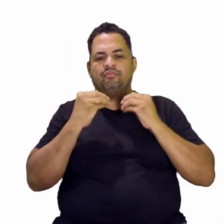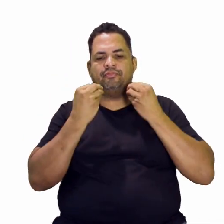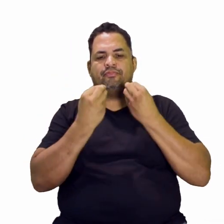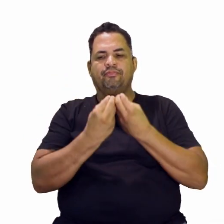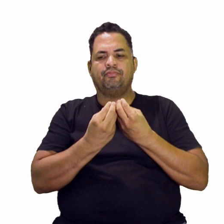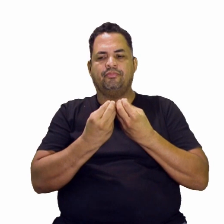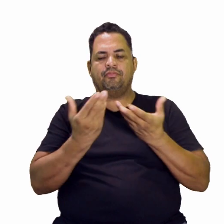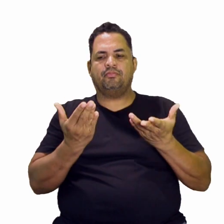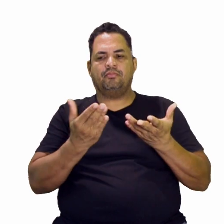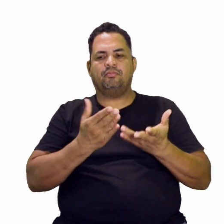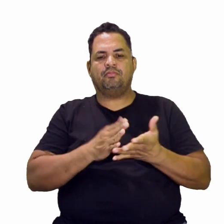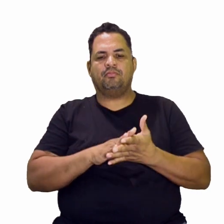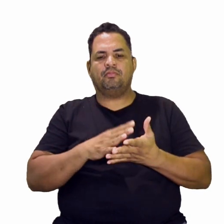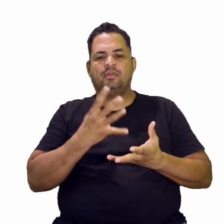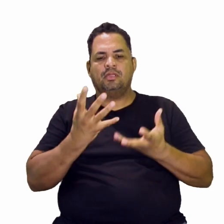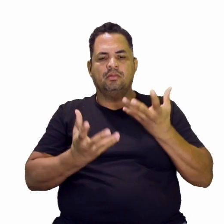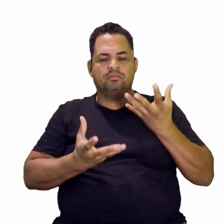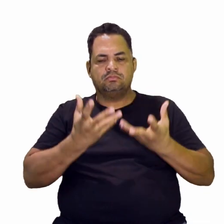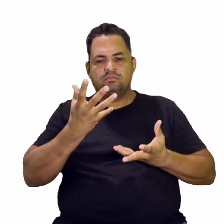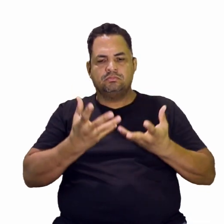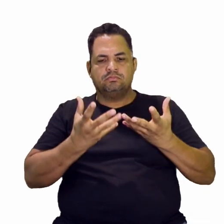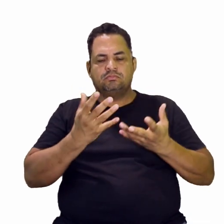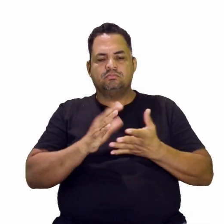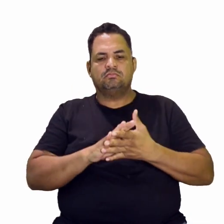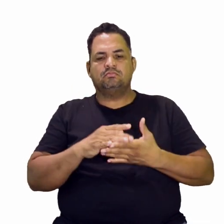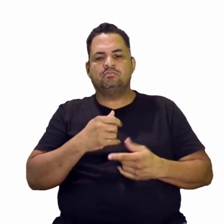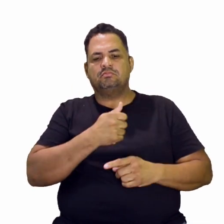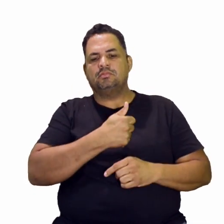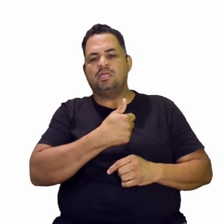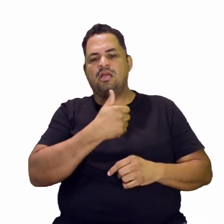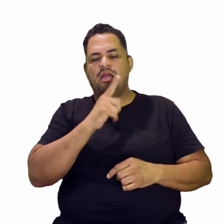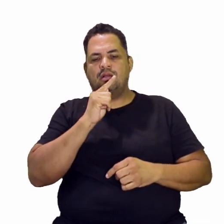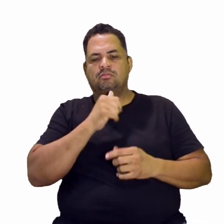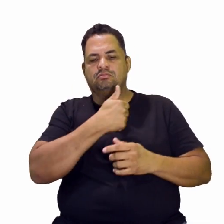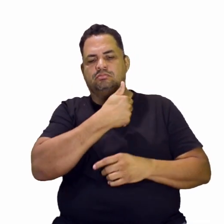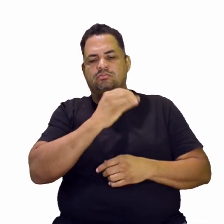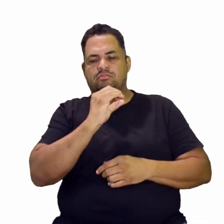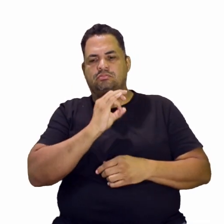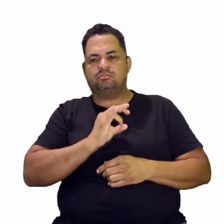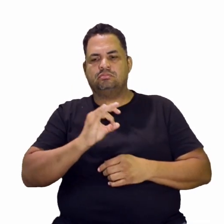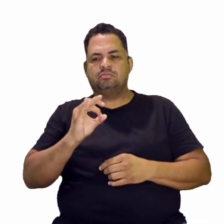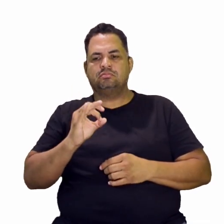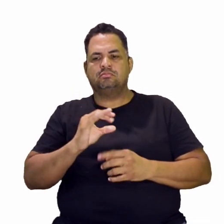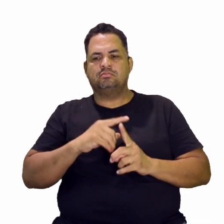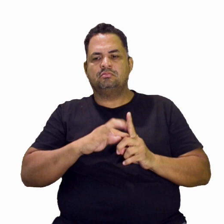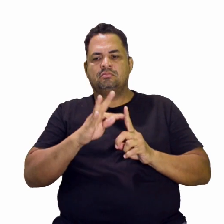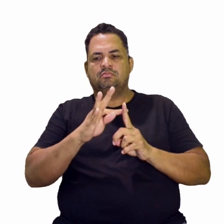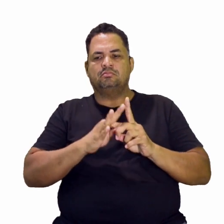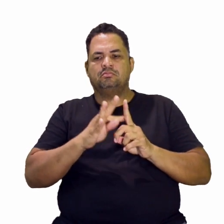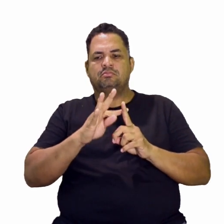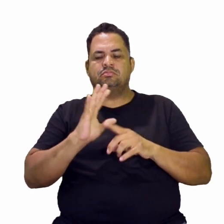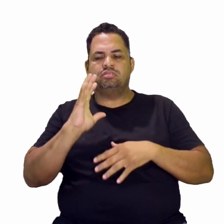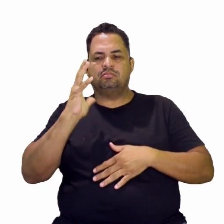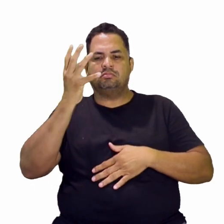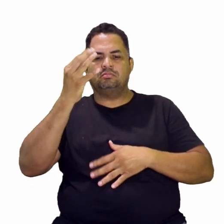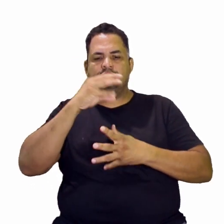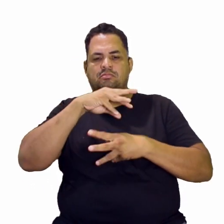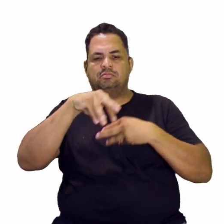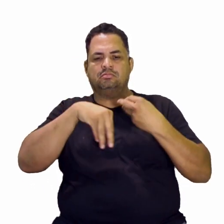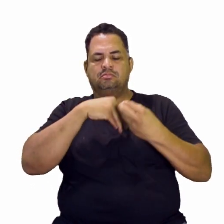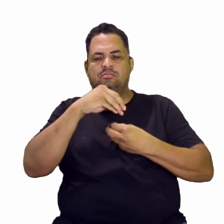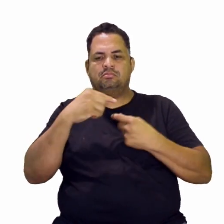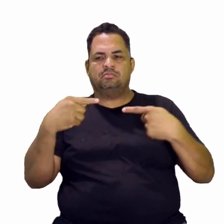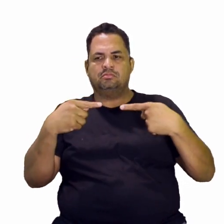substância chega à fervura, no caso da água, 100 graus Celsius, não é? Tudo bem, gente? Então, essa capacidade de dissolver